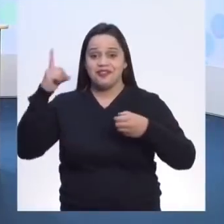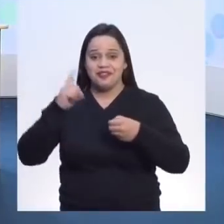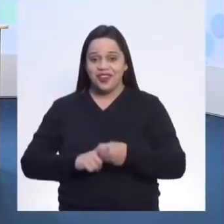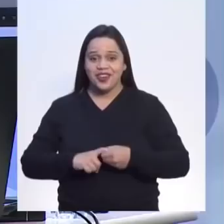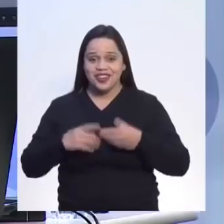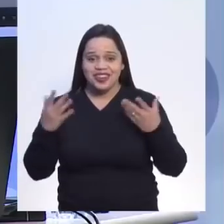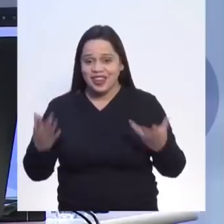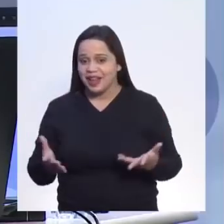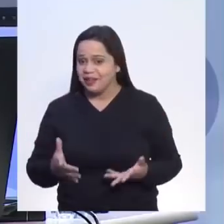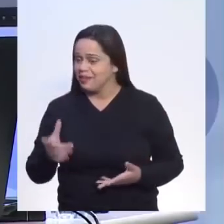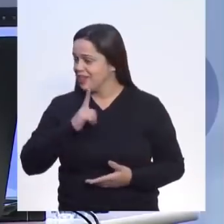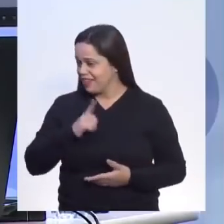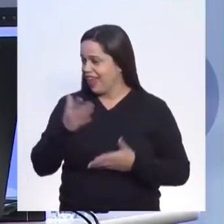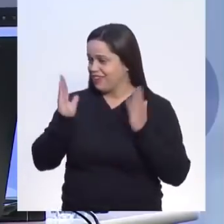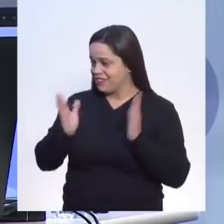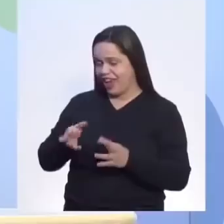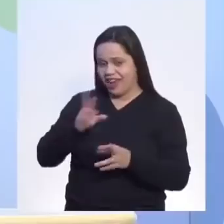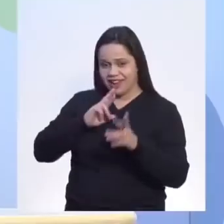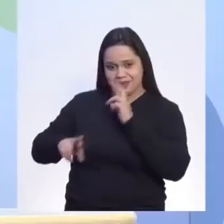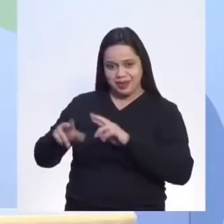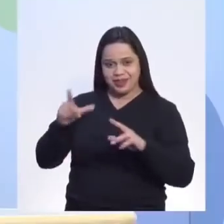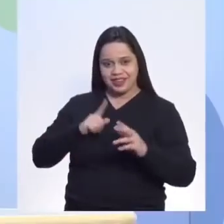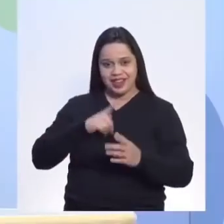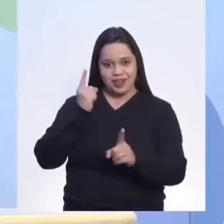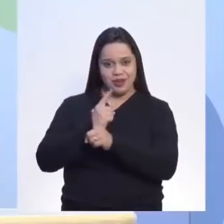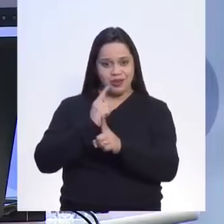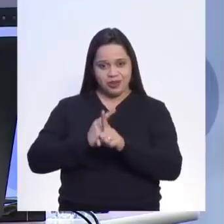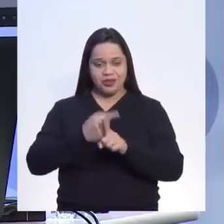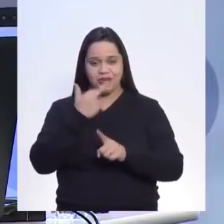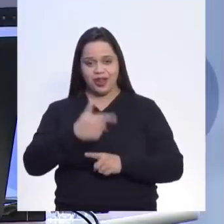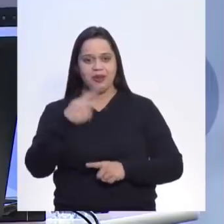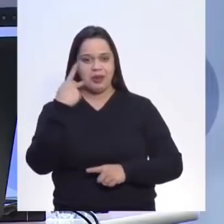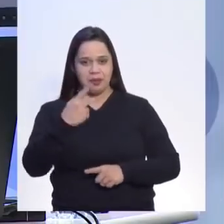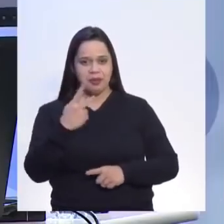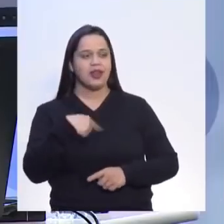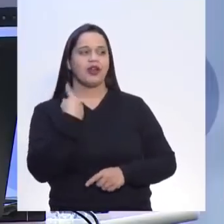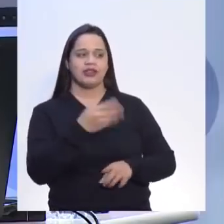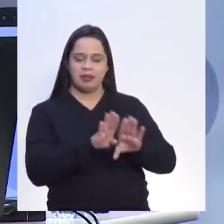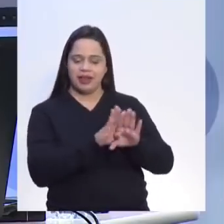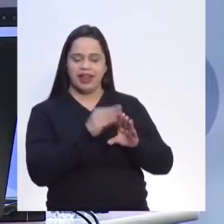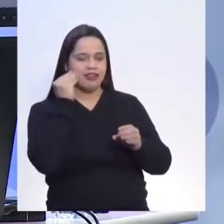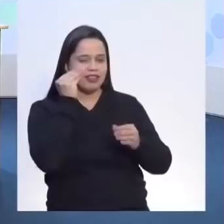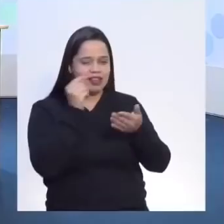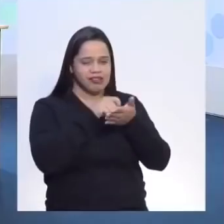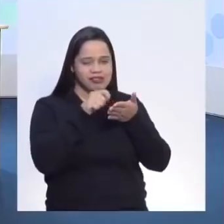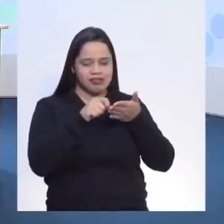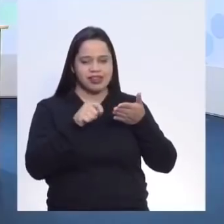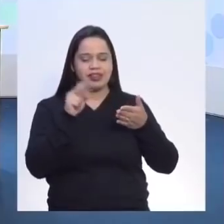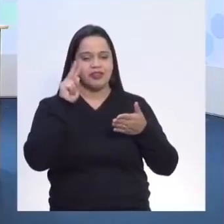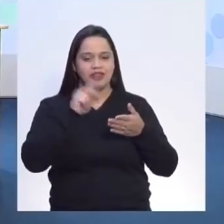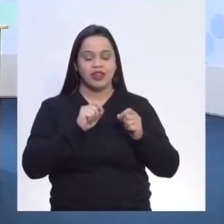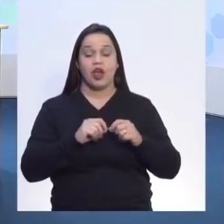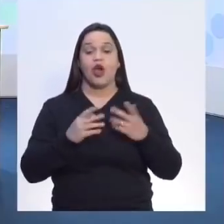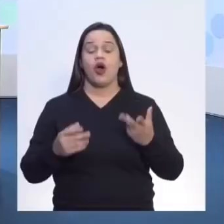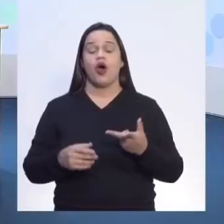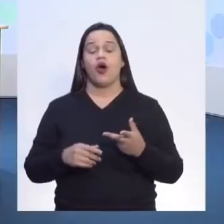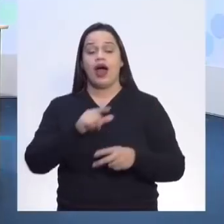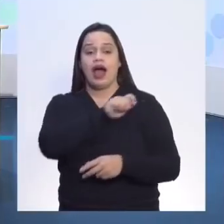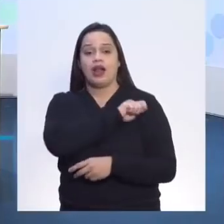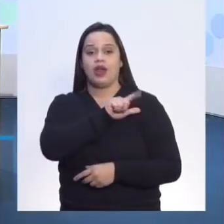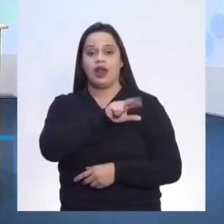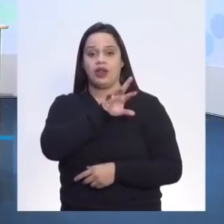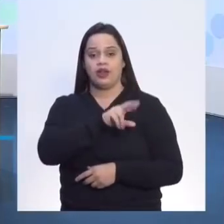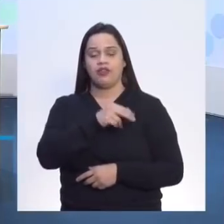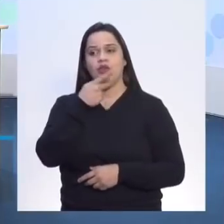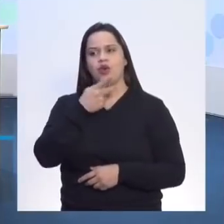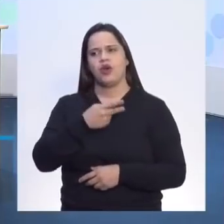Voltamos! Temos aí, não temos? Temos alguns A gente aqui. também estava decifrando, tá, gente? A Laura colocou, está falando para Visconde fugir,